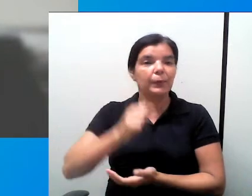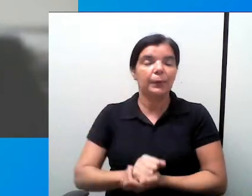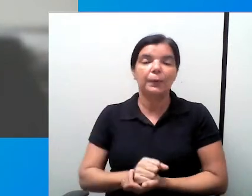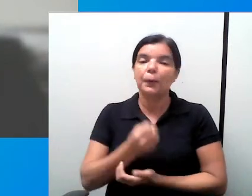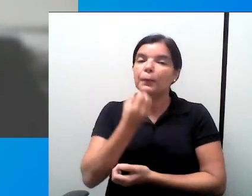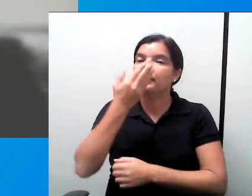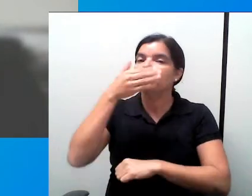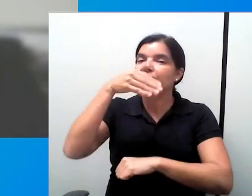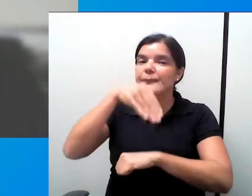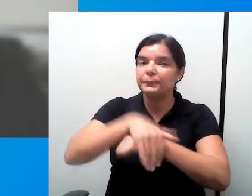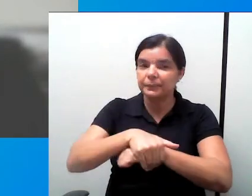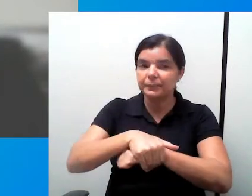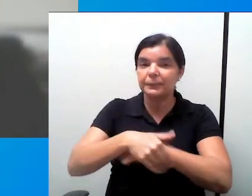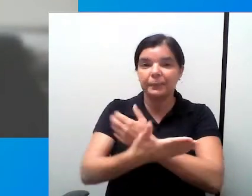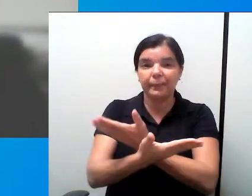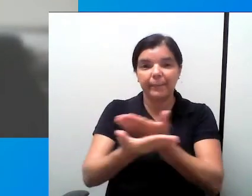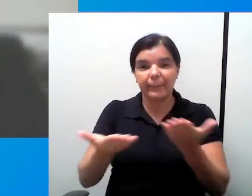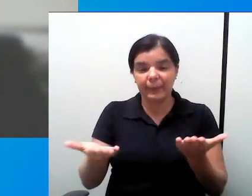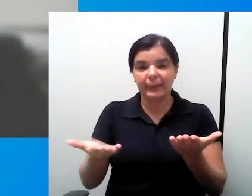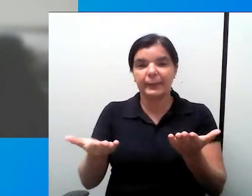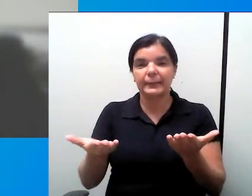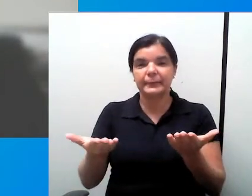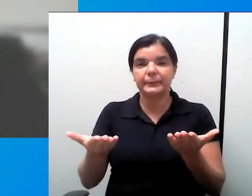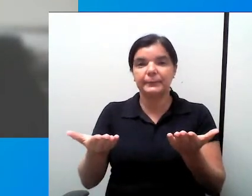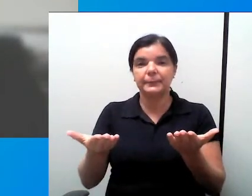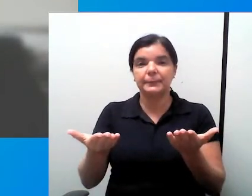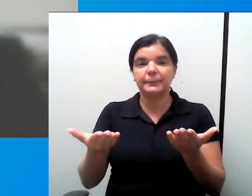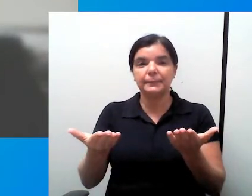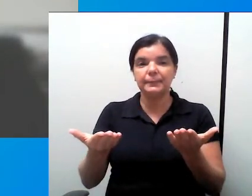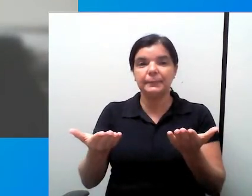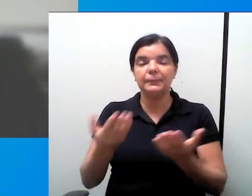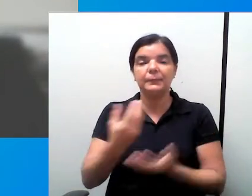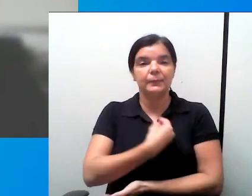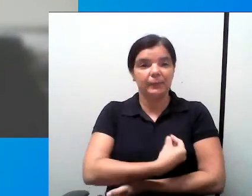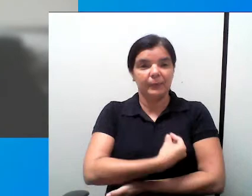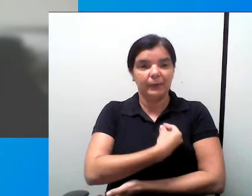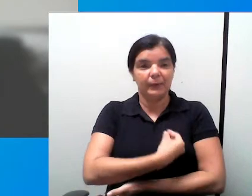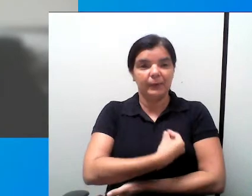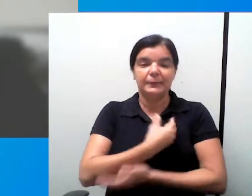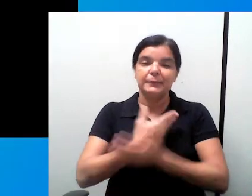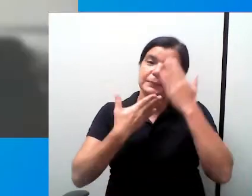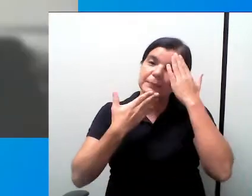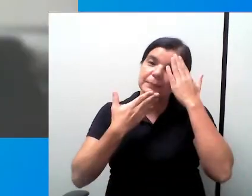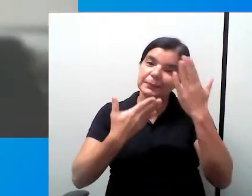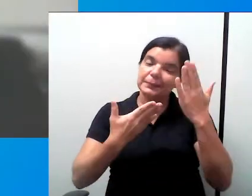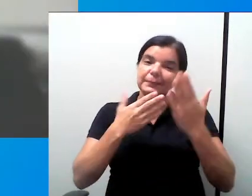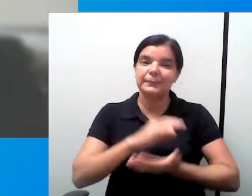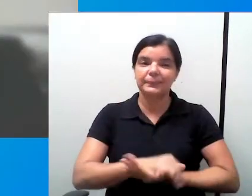noite para todos os participantes do evento. Obrigada, pessoal.